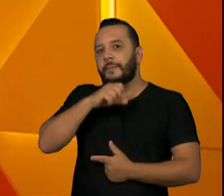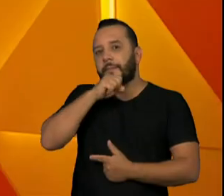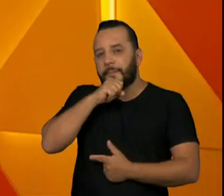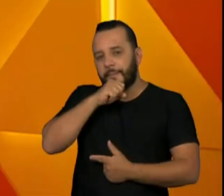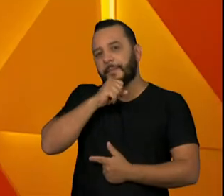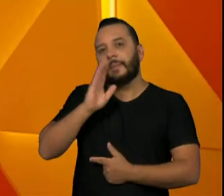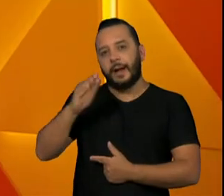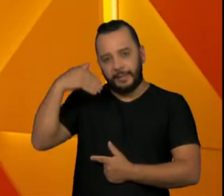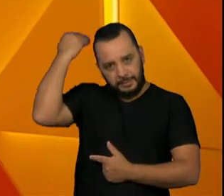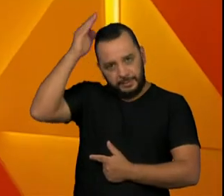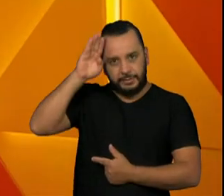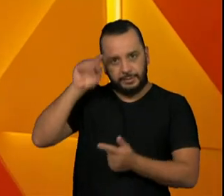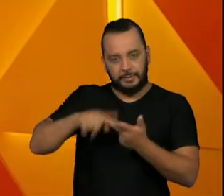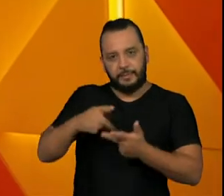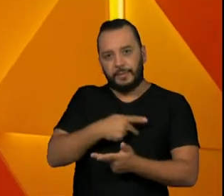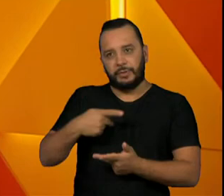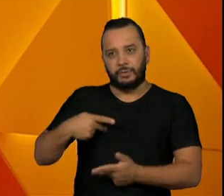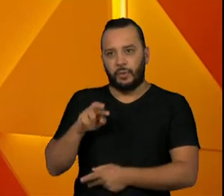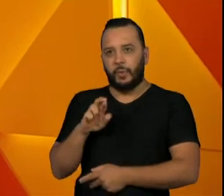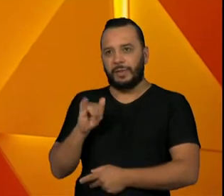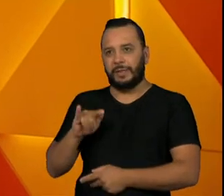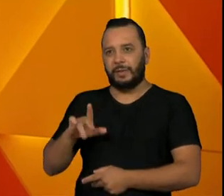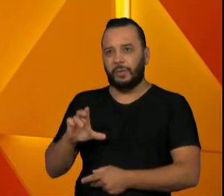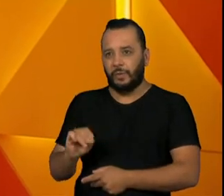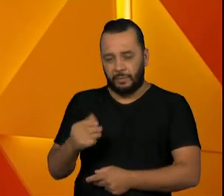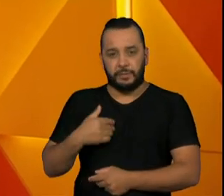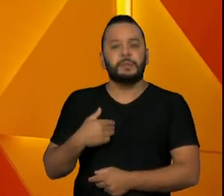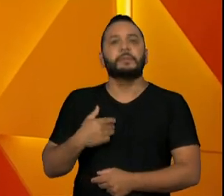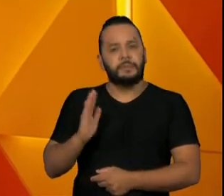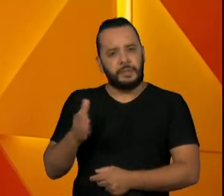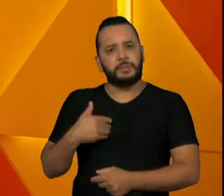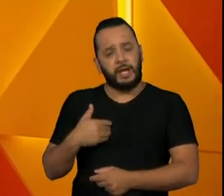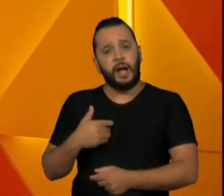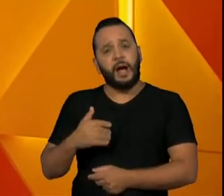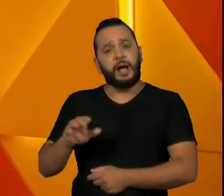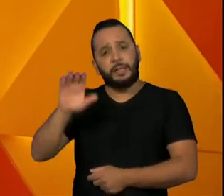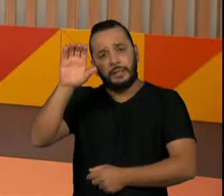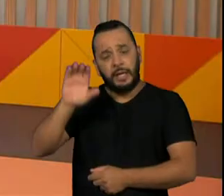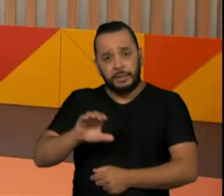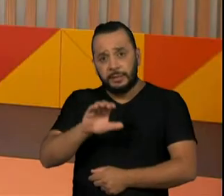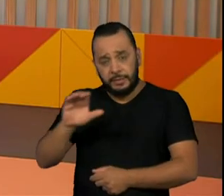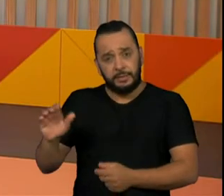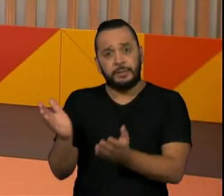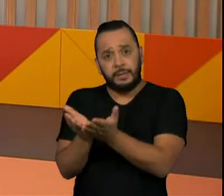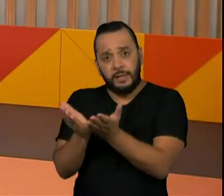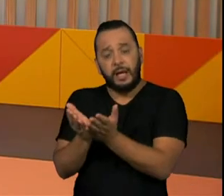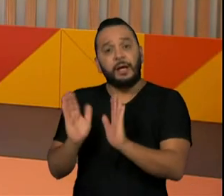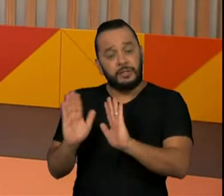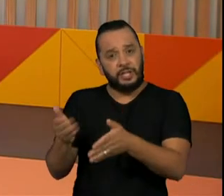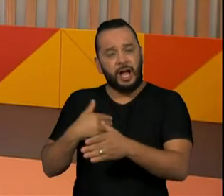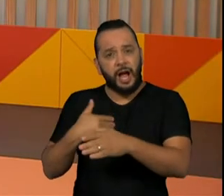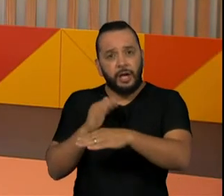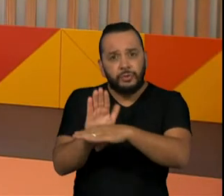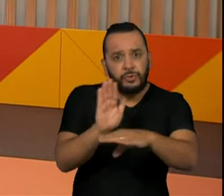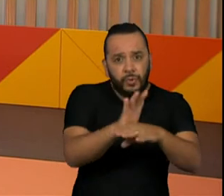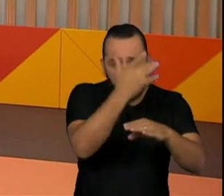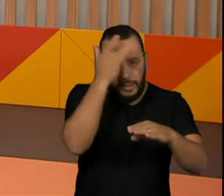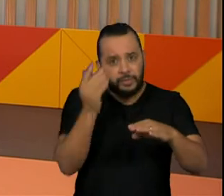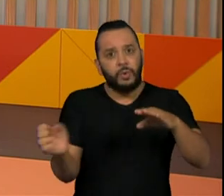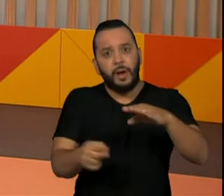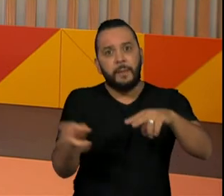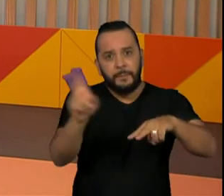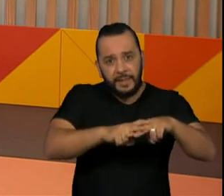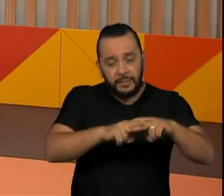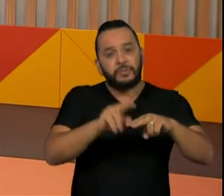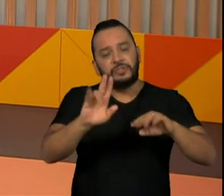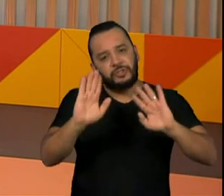Rodrigo. Os cristãos cumprem um importante papel de acolher pessoas em cárcere. O Estação Livre conversou com um ex-detento